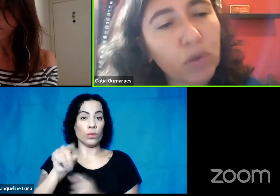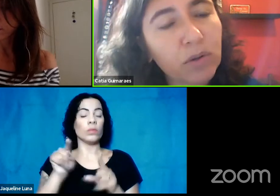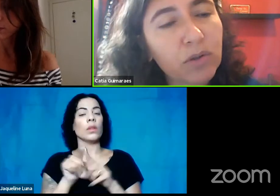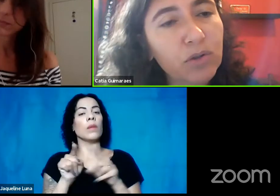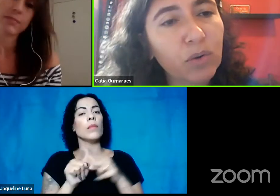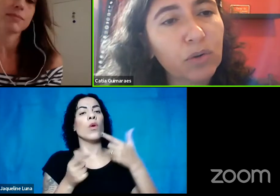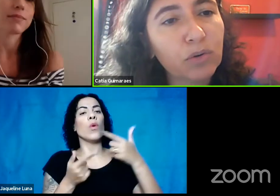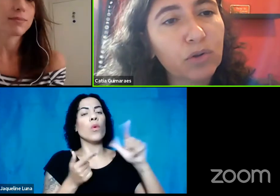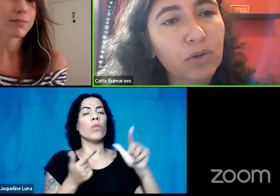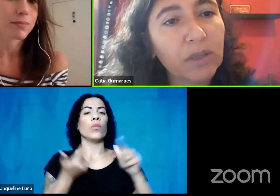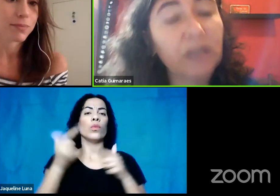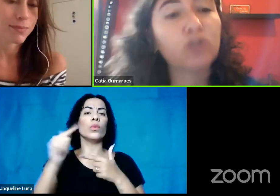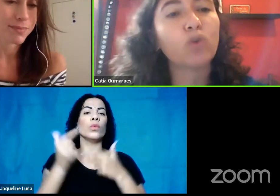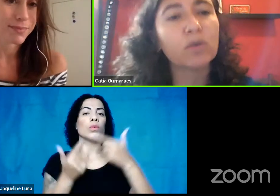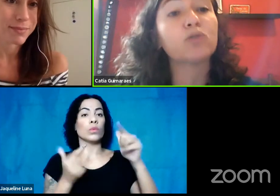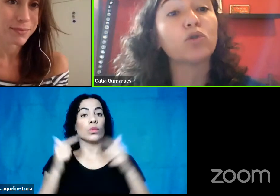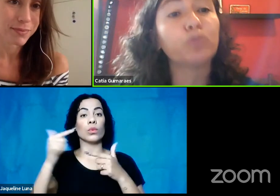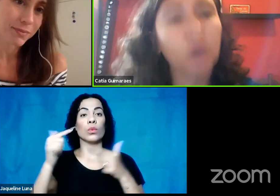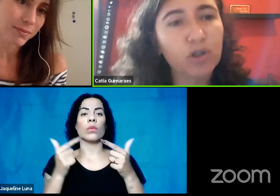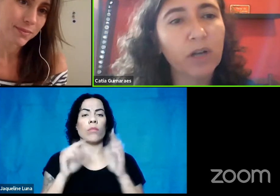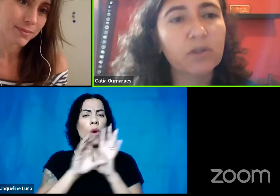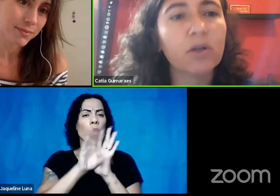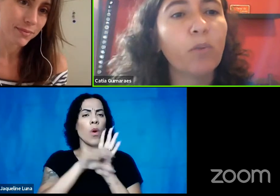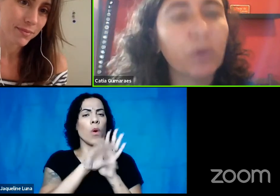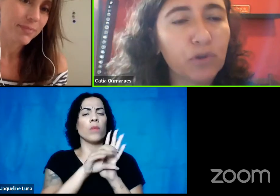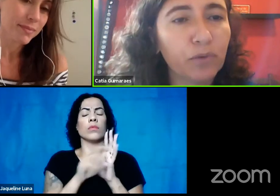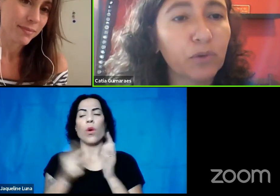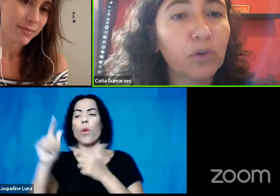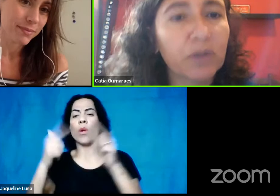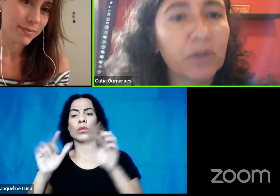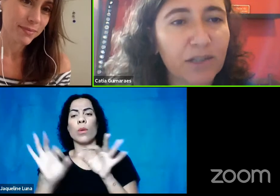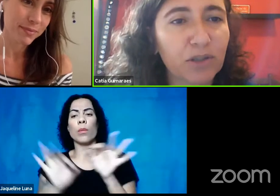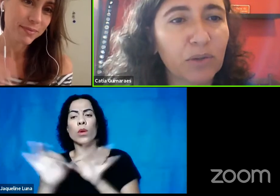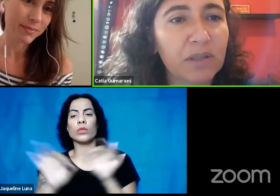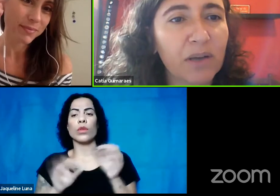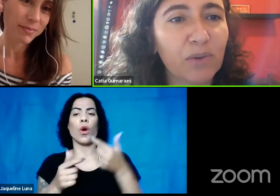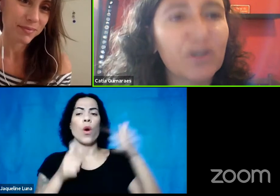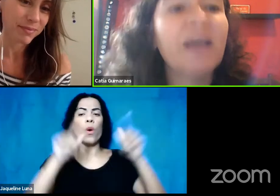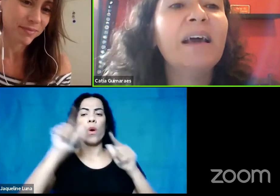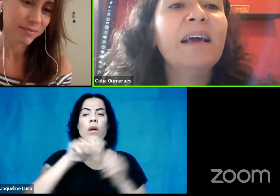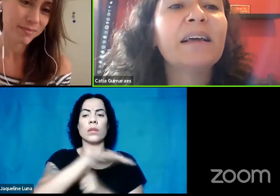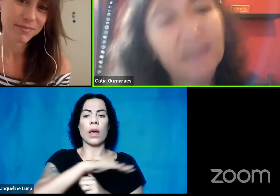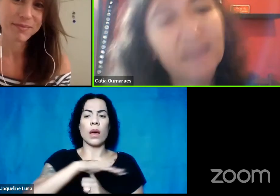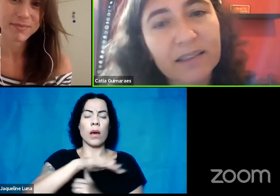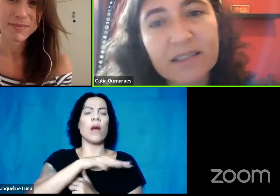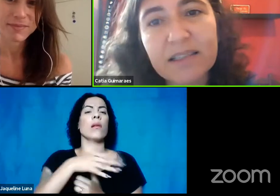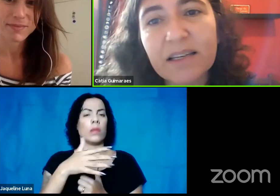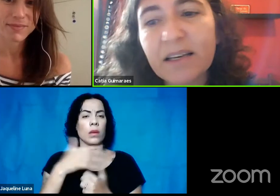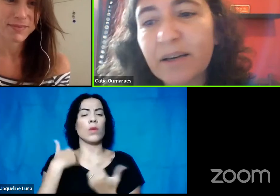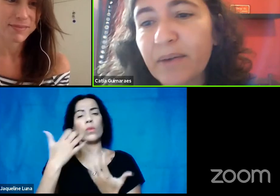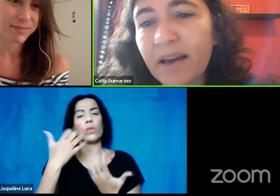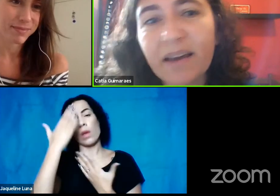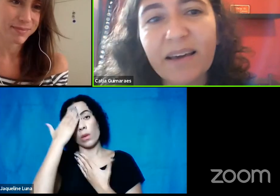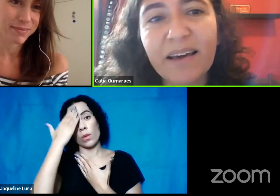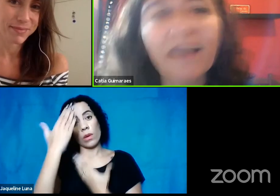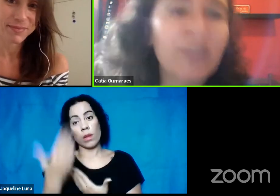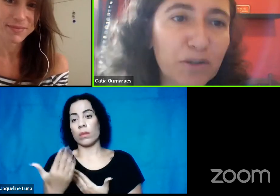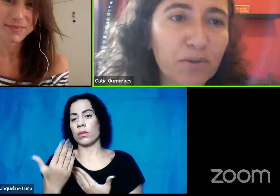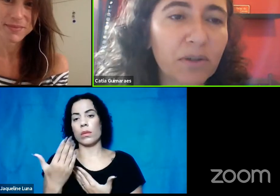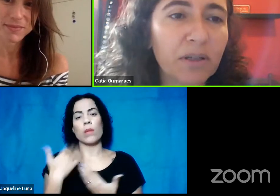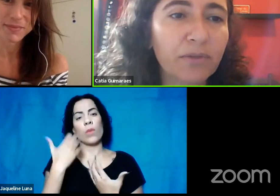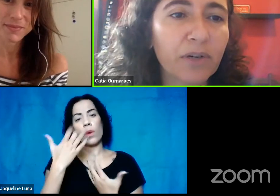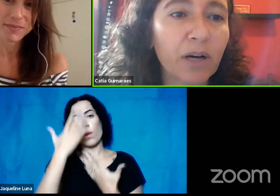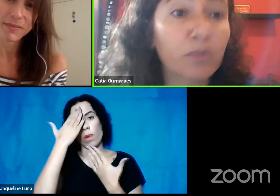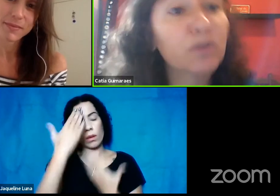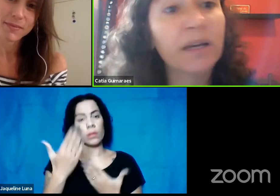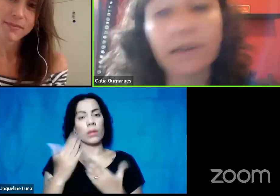elementos, outros grandes conceitos, outros projetos são pano de fundo em outras áreas que não da saúde. Queria agradecer, é isso,